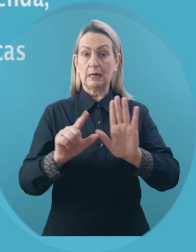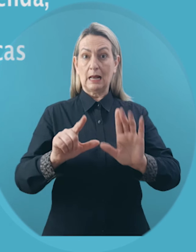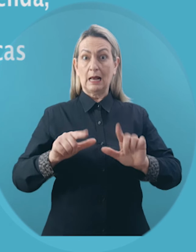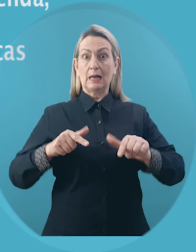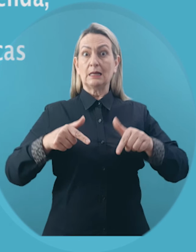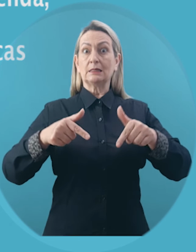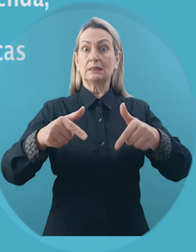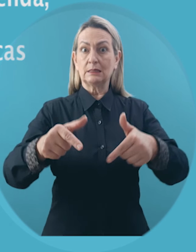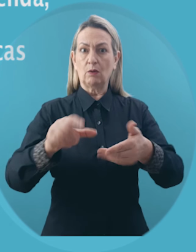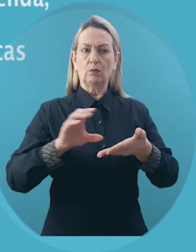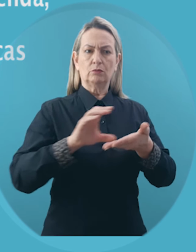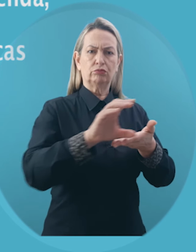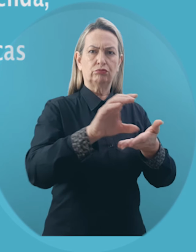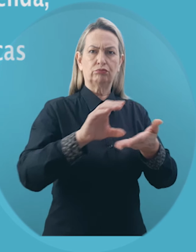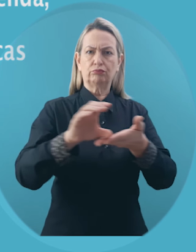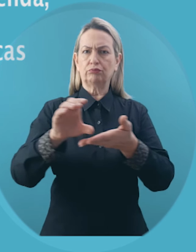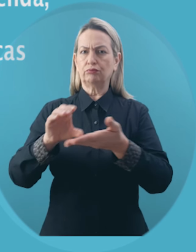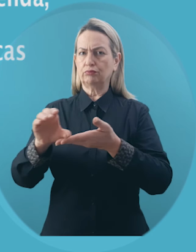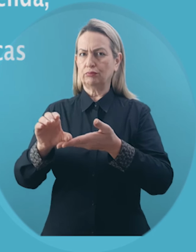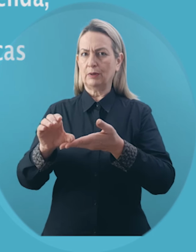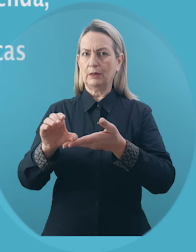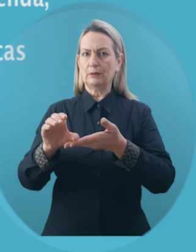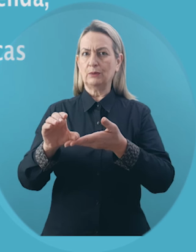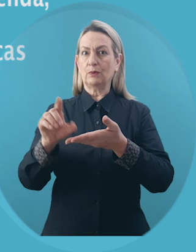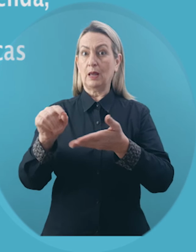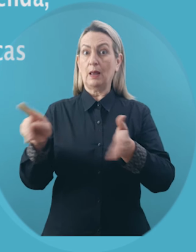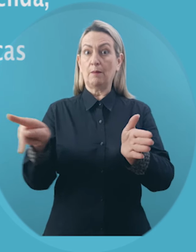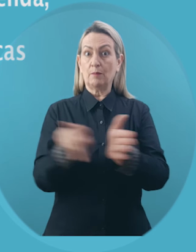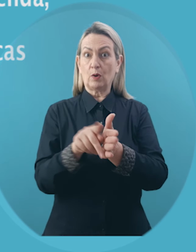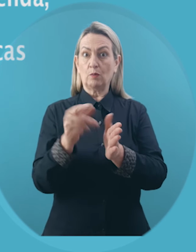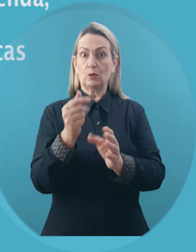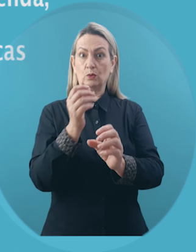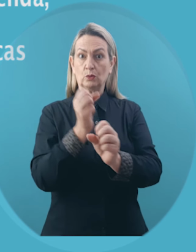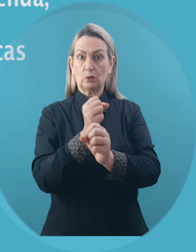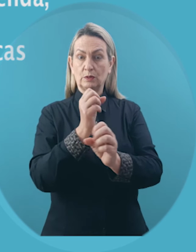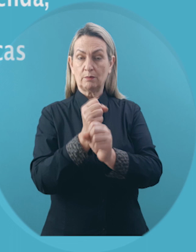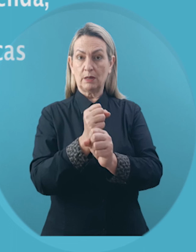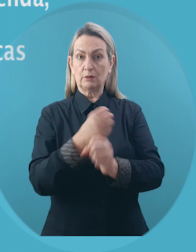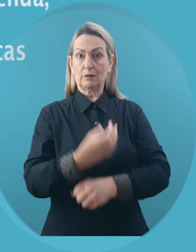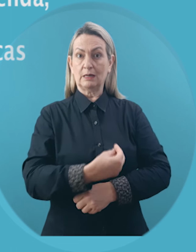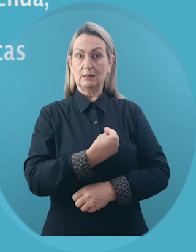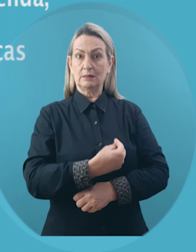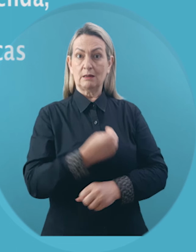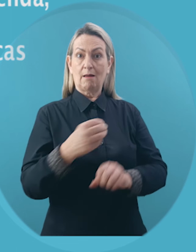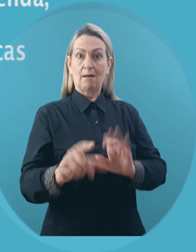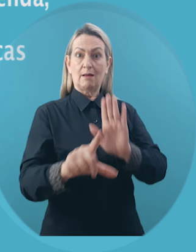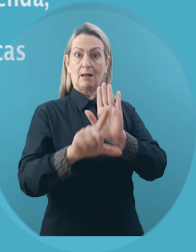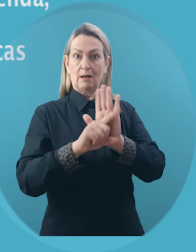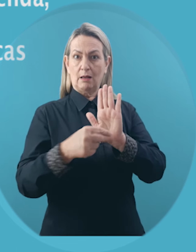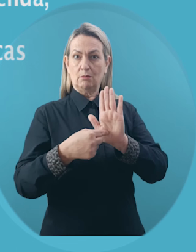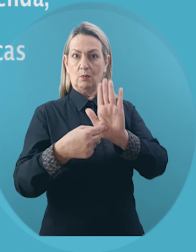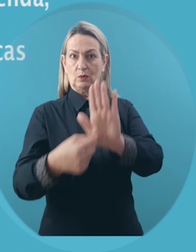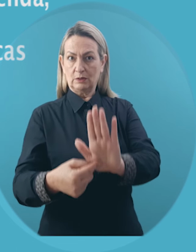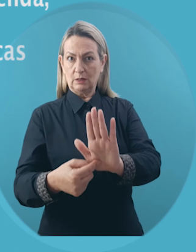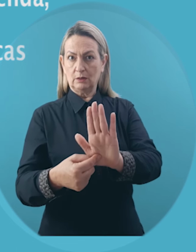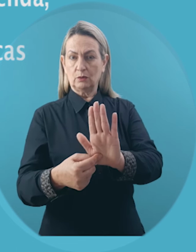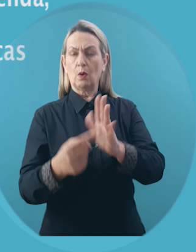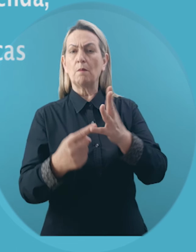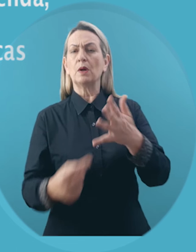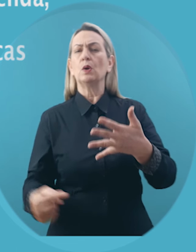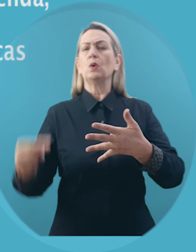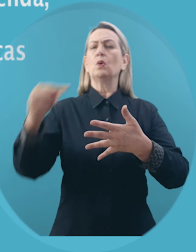pode dizer o seguinte as ações financiadas com os recursos do orçamento de que trata presente lei